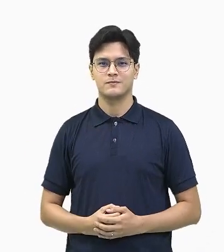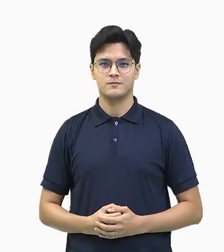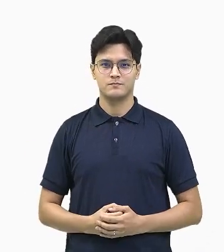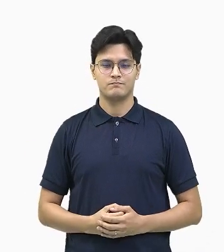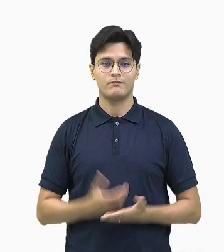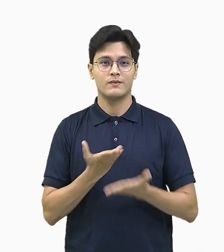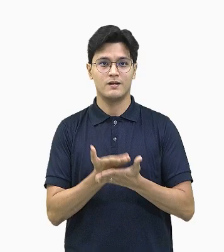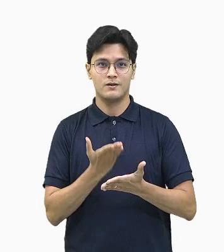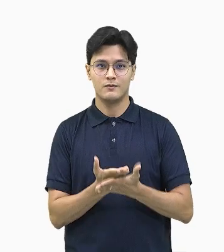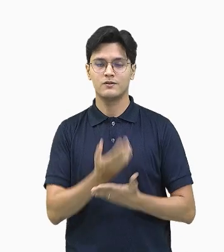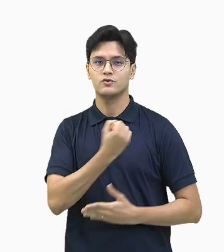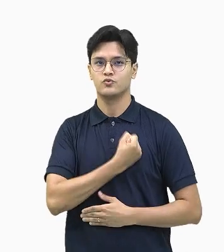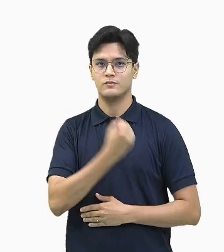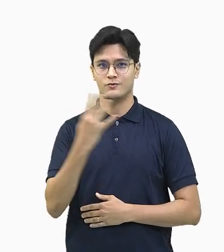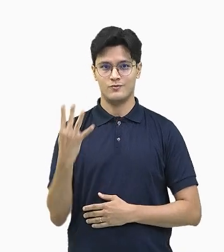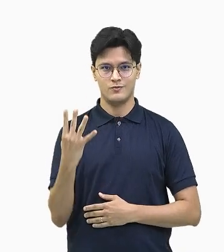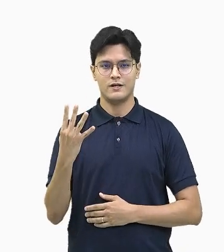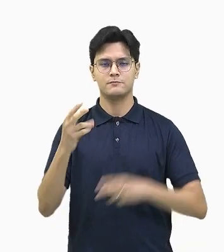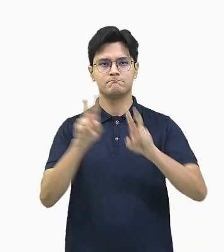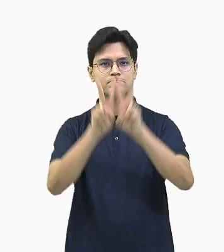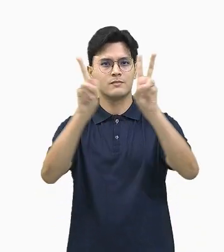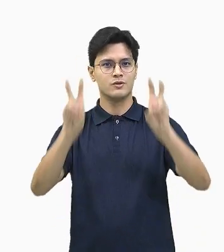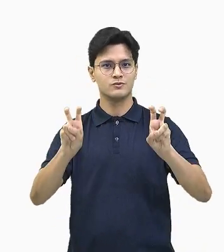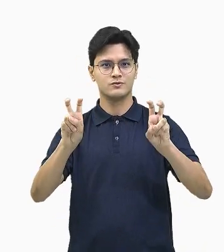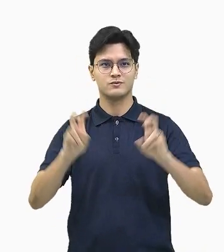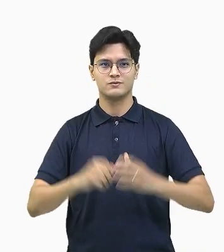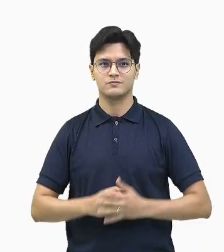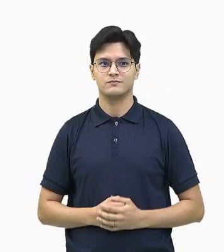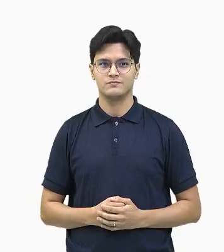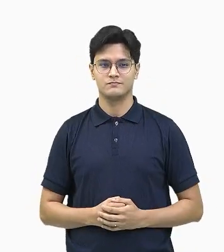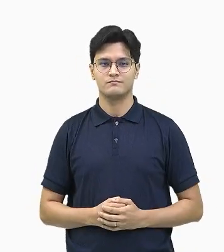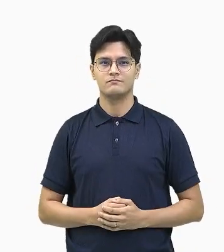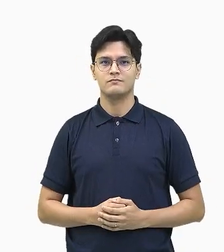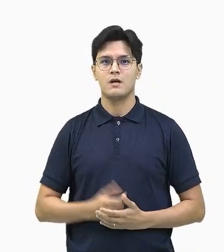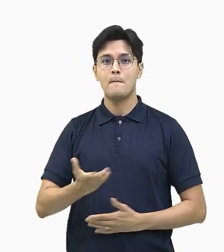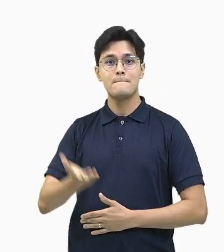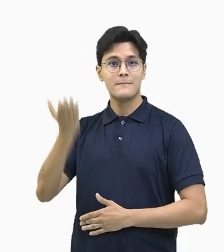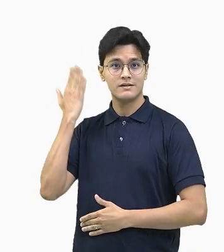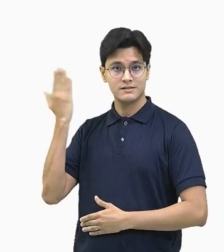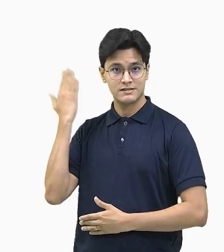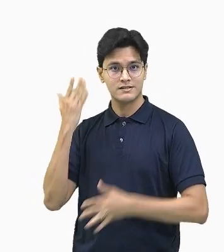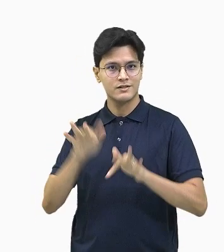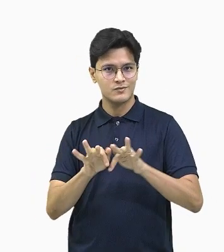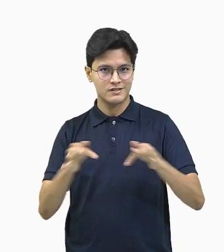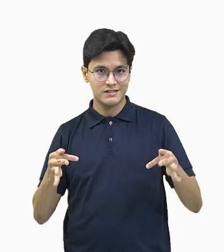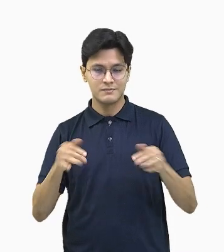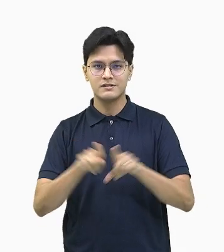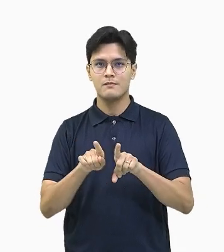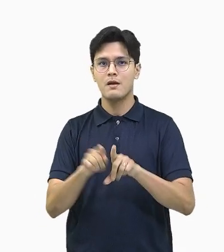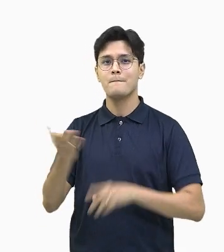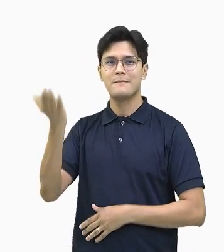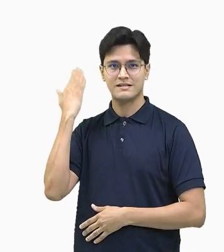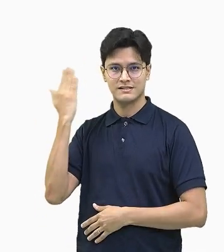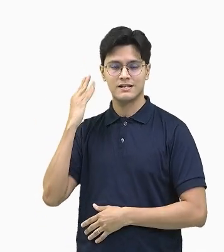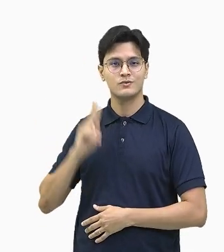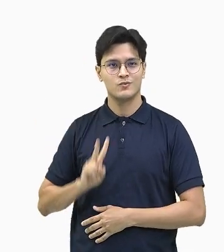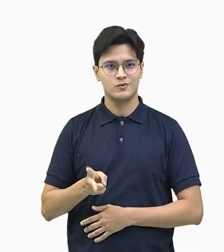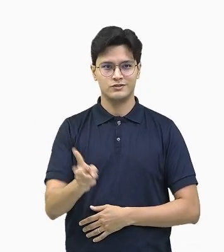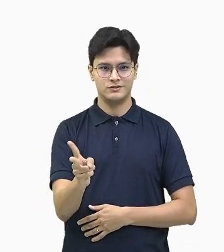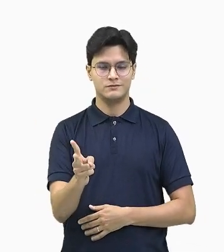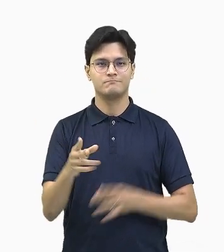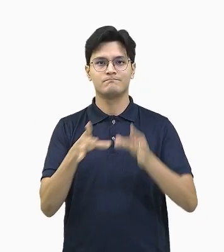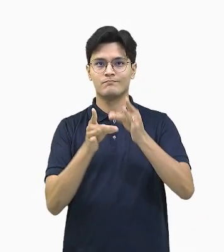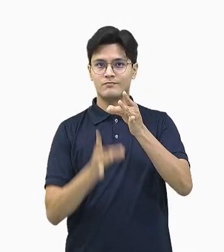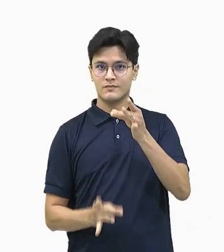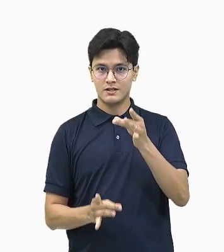Aula número 4, objeto de conhecimento, passado simples e contínuo. No detalhamento,